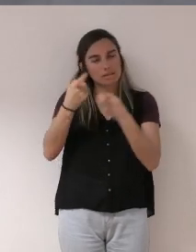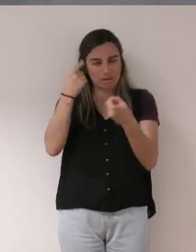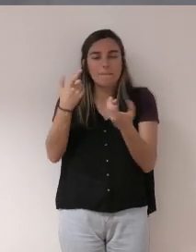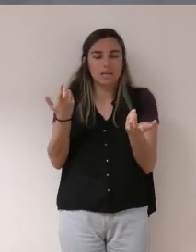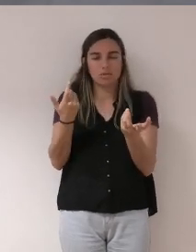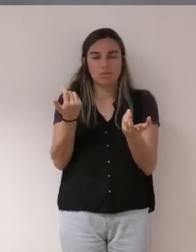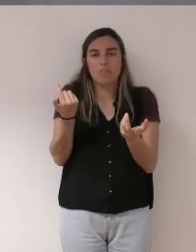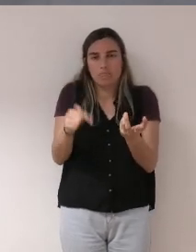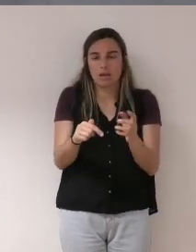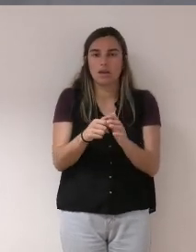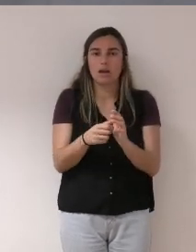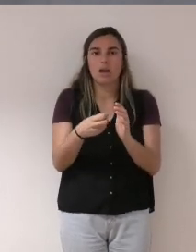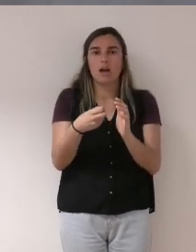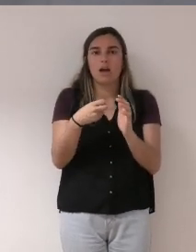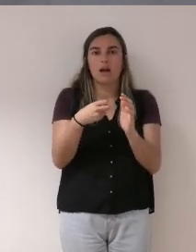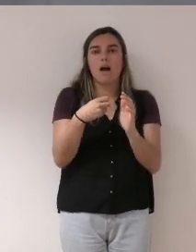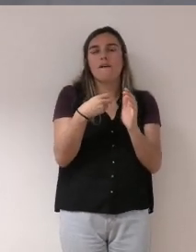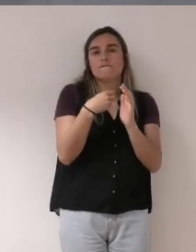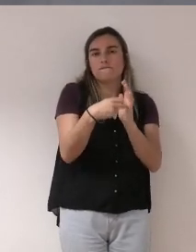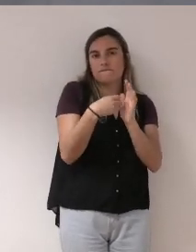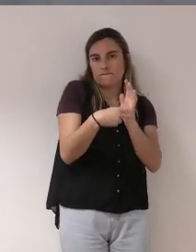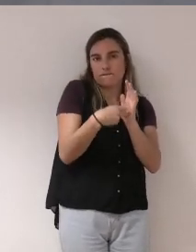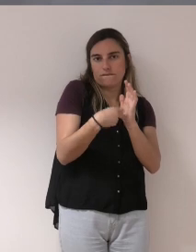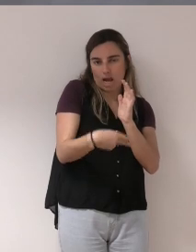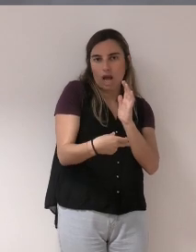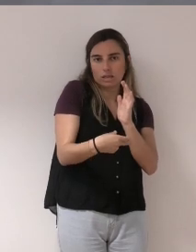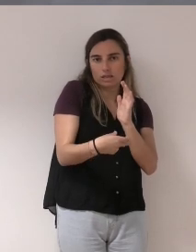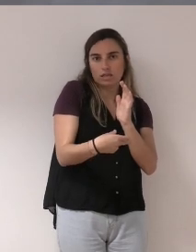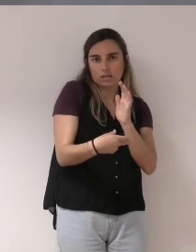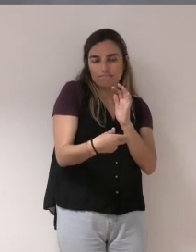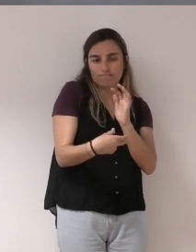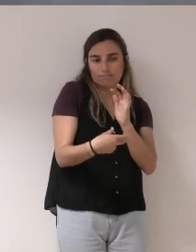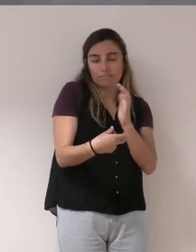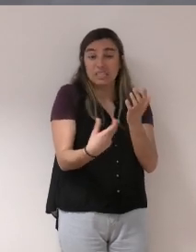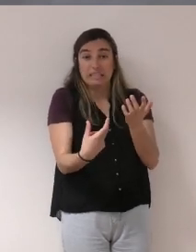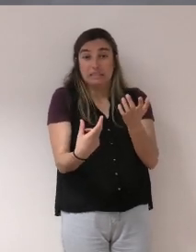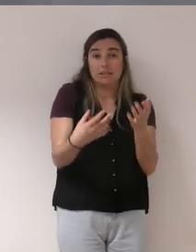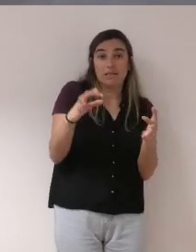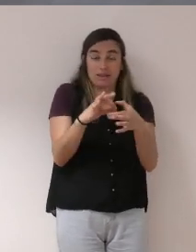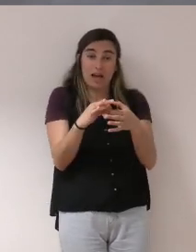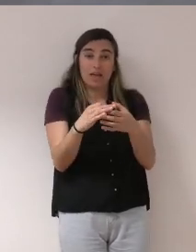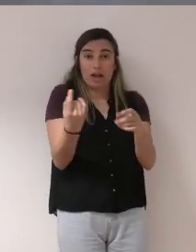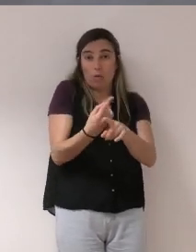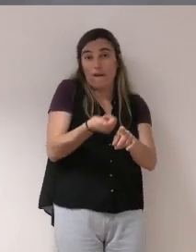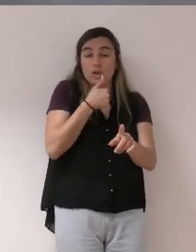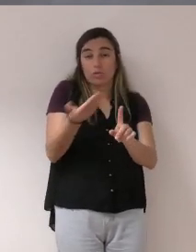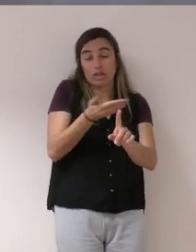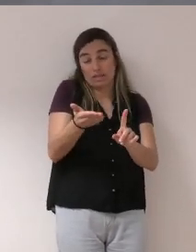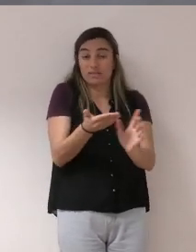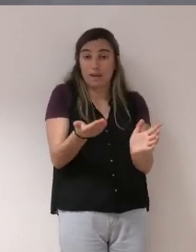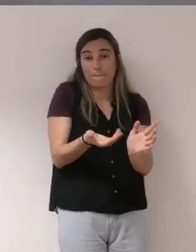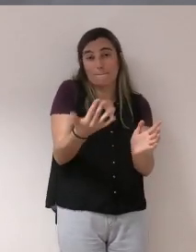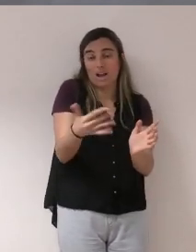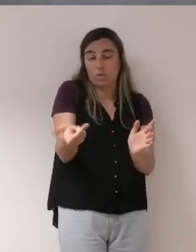não é? Com frases como o poder é sempre proporcional ao mal que produz. Bom, mas depois torna-se mais interessante